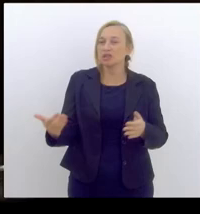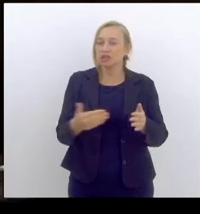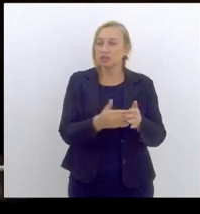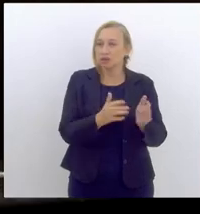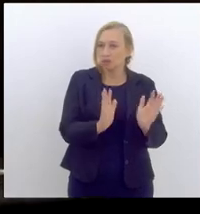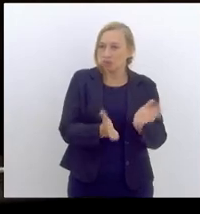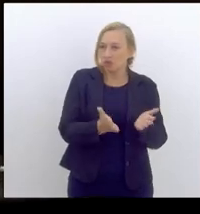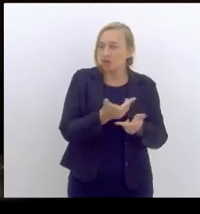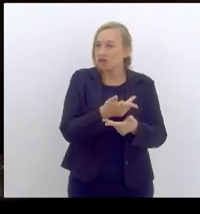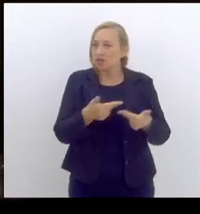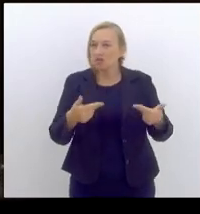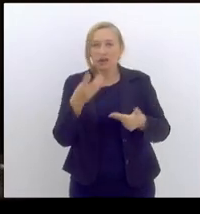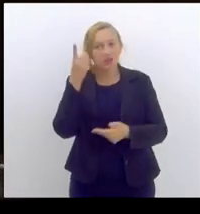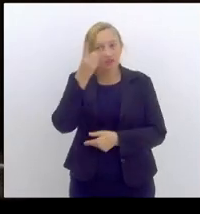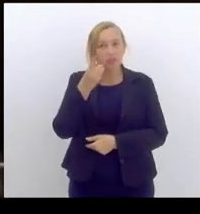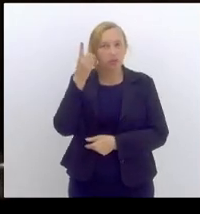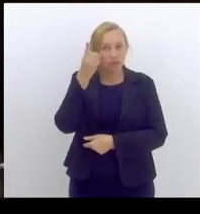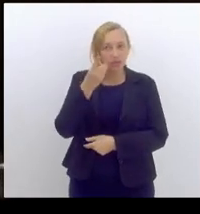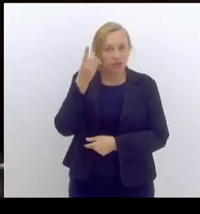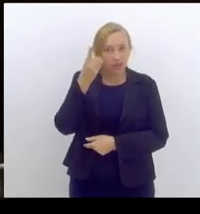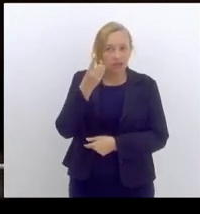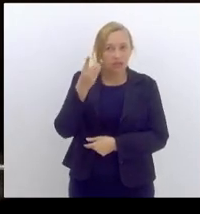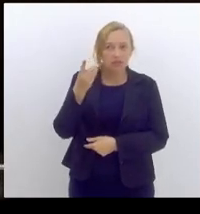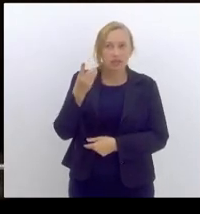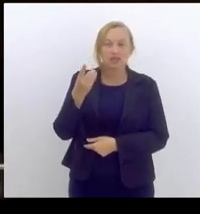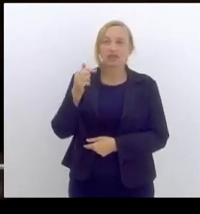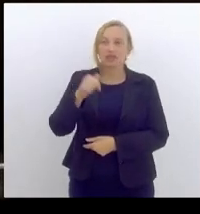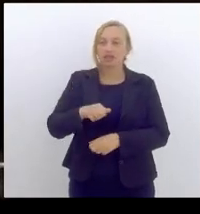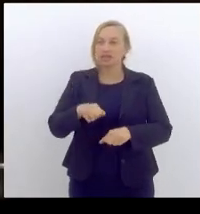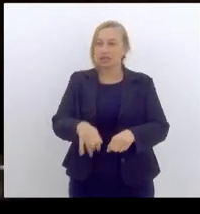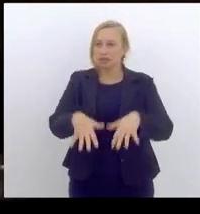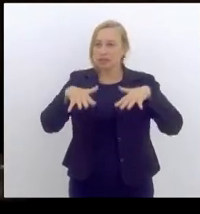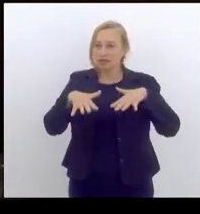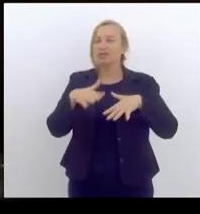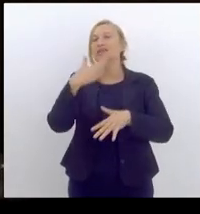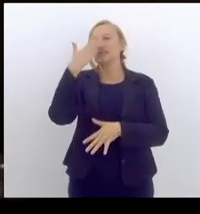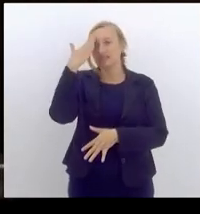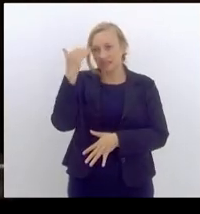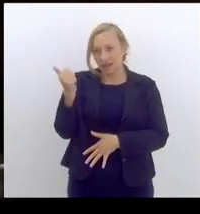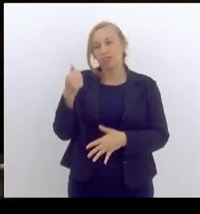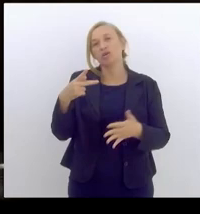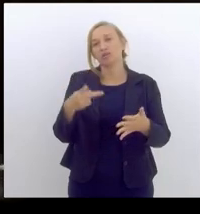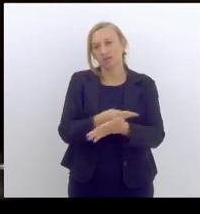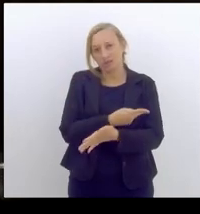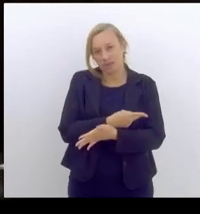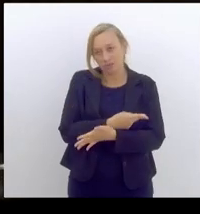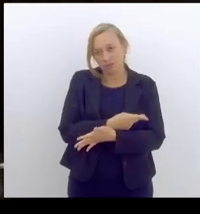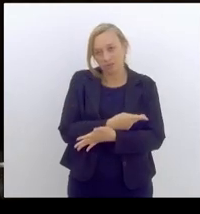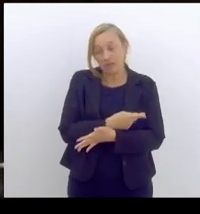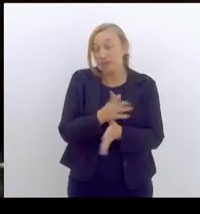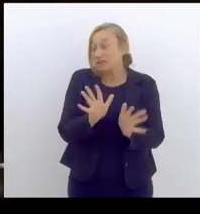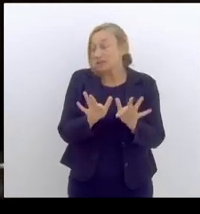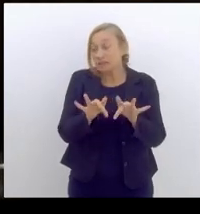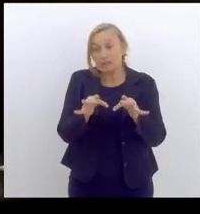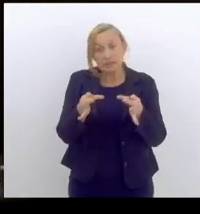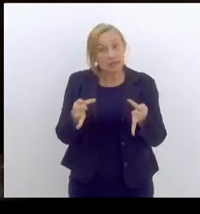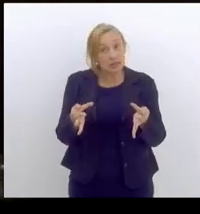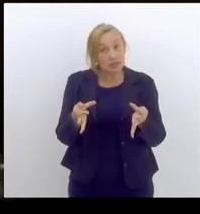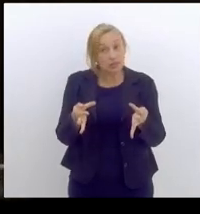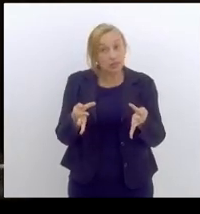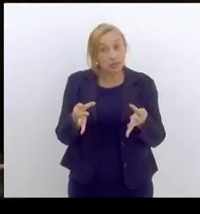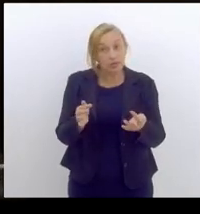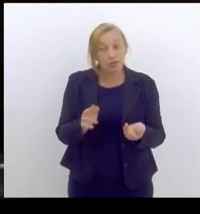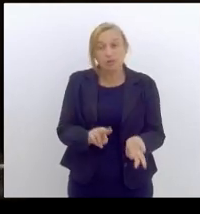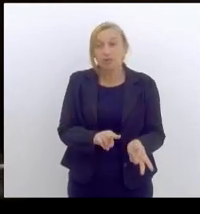muitos dos deputados e deputadas que estão nesse plenário sabem o que ocorreu. É simplesmente um andamento